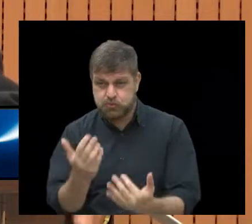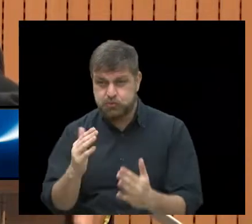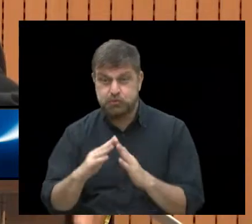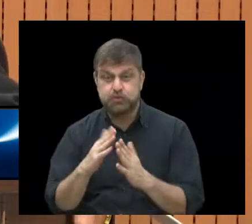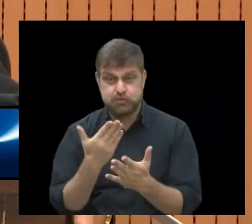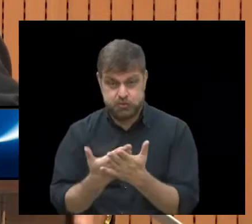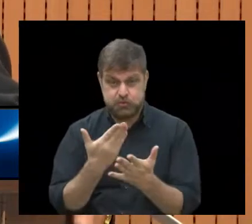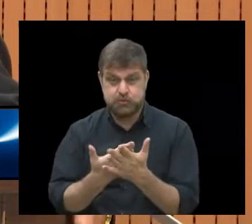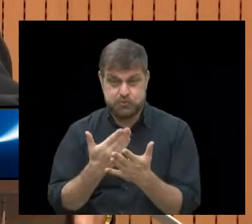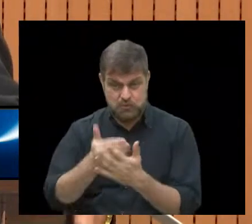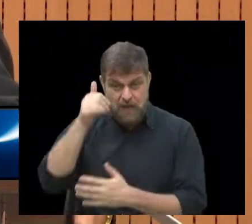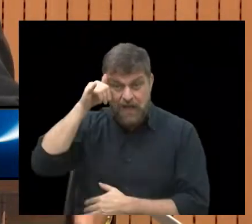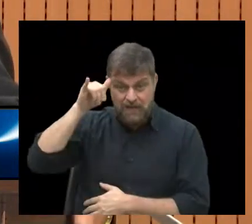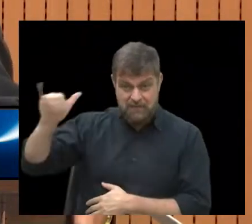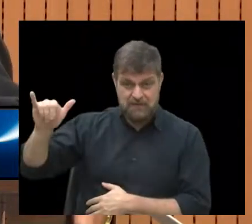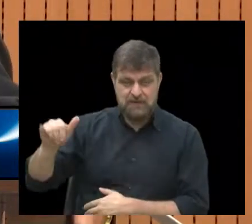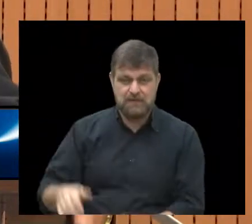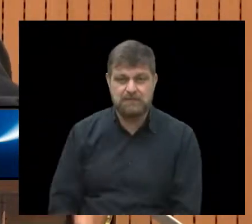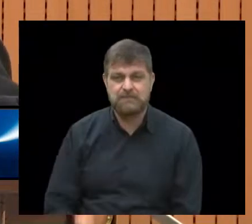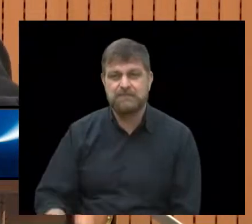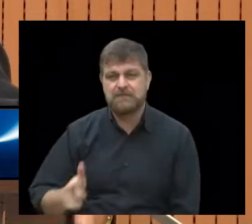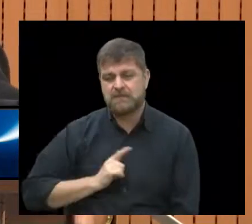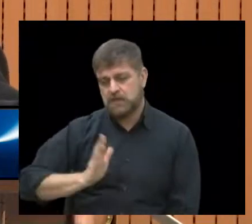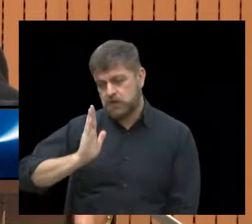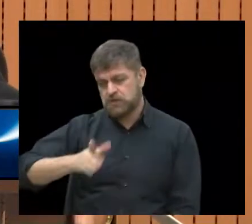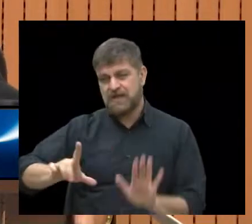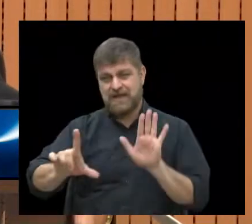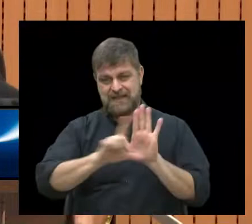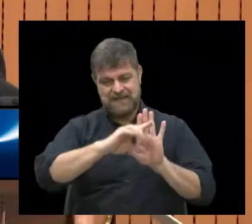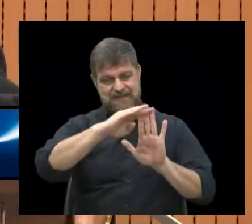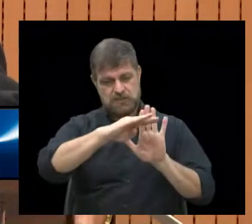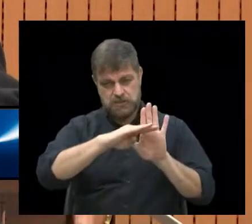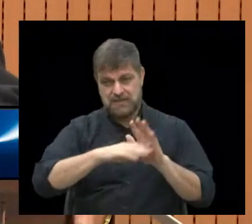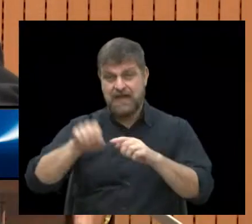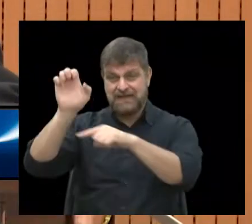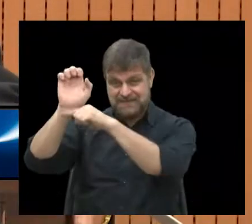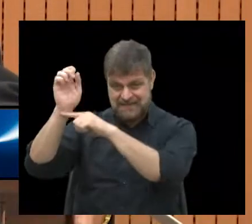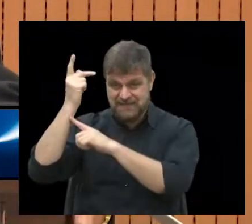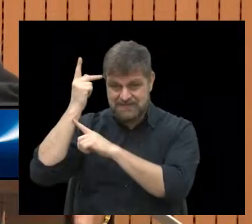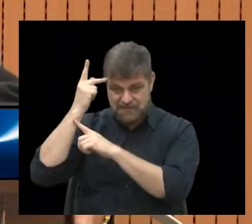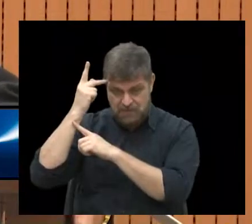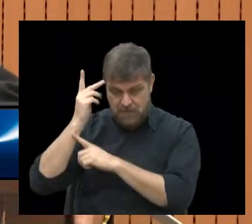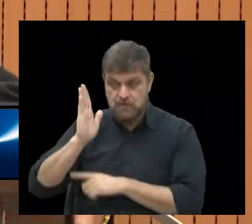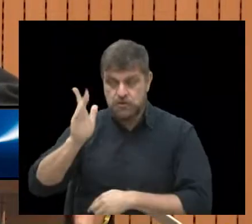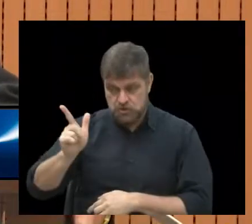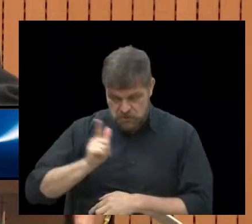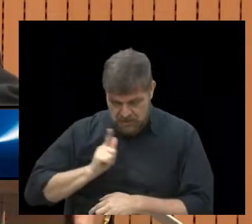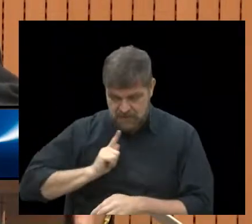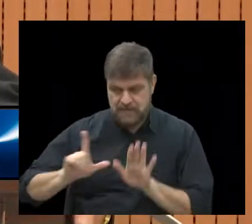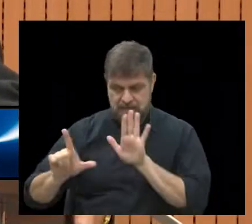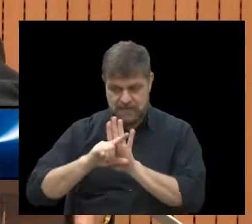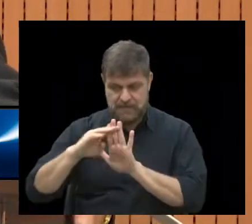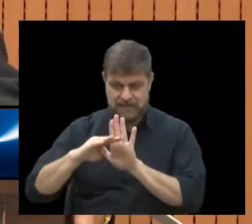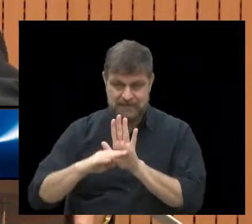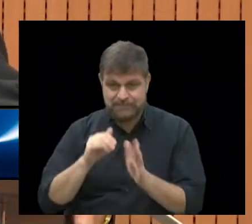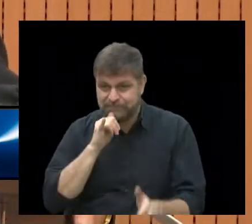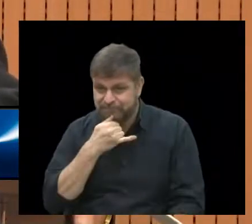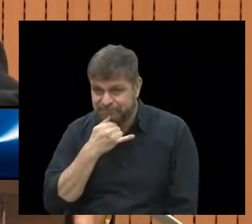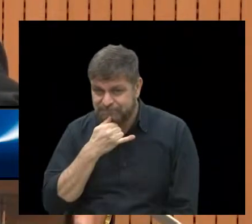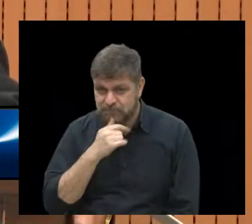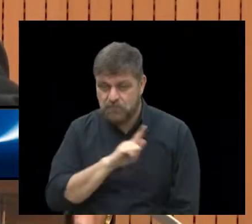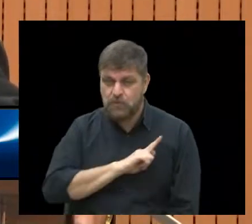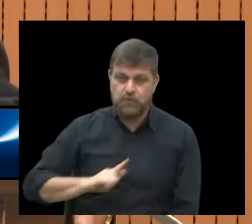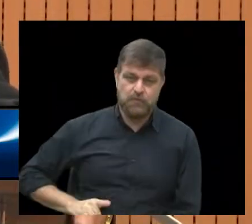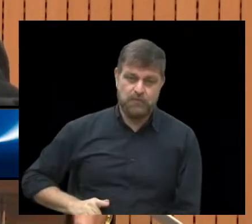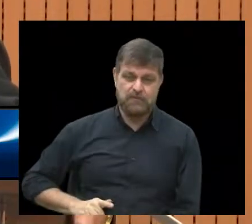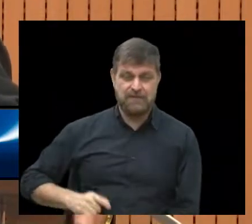escolas municipais. Nós já temos uma legislação estadual em relação às escolas estaduais. Infelizmente, o governo do estado